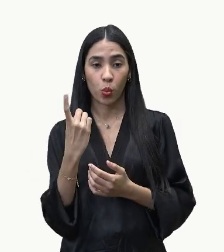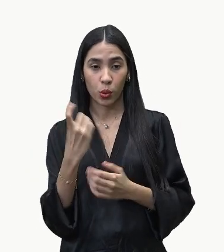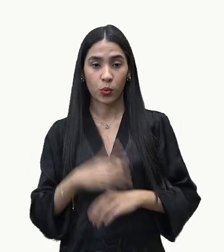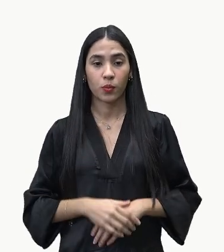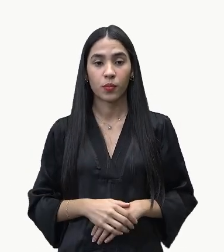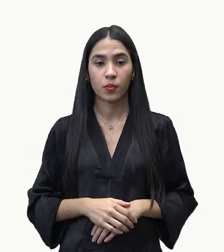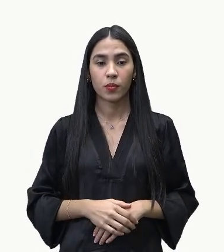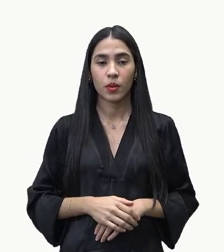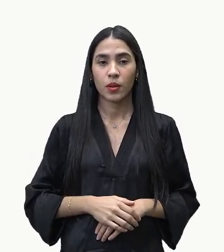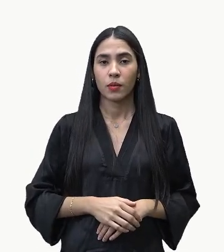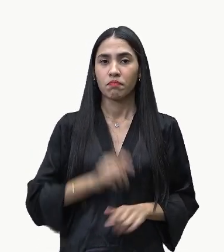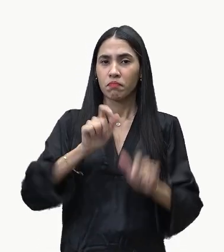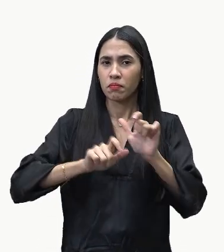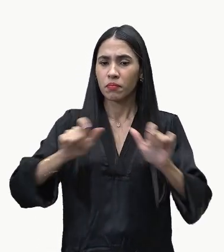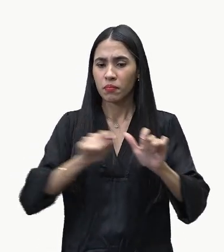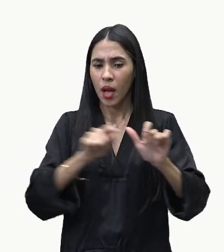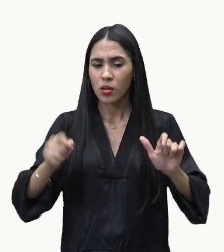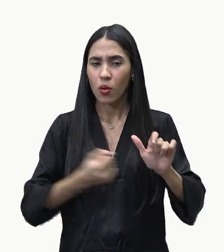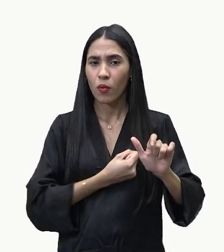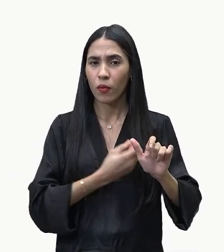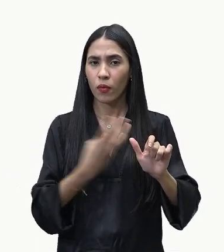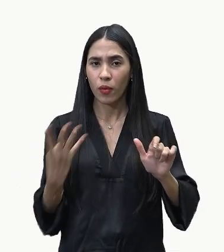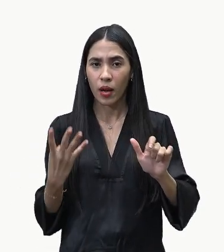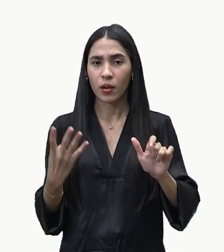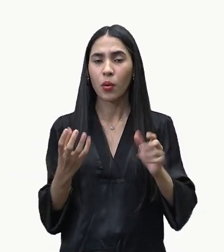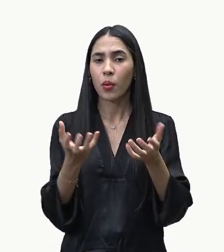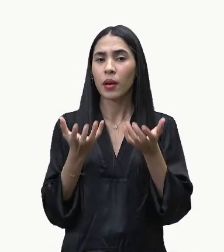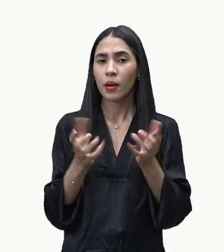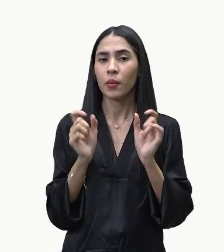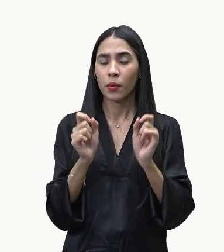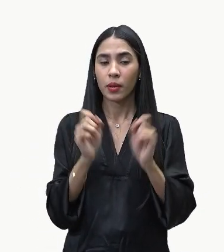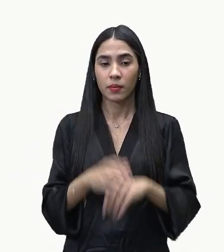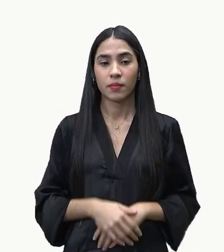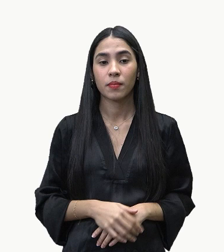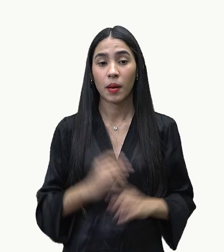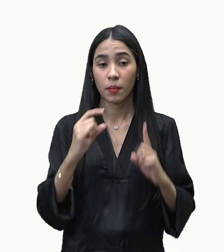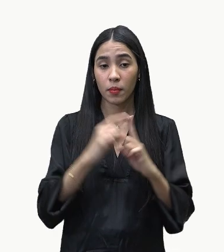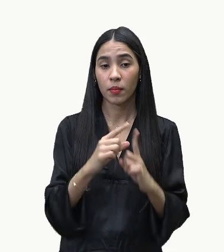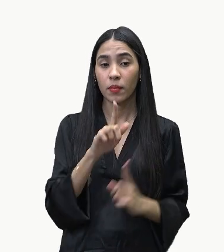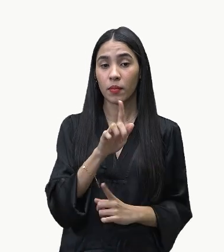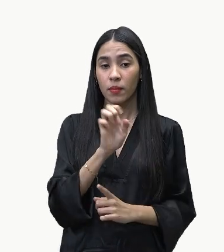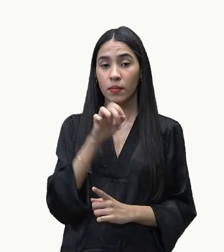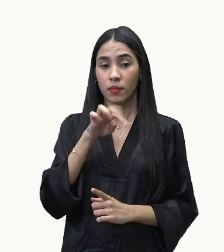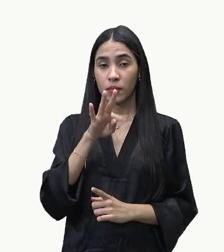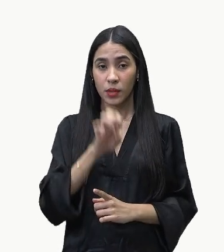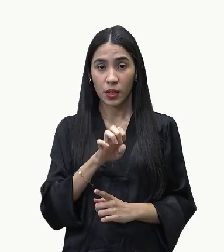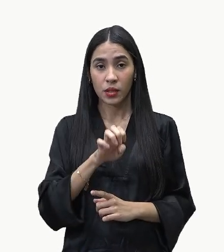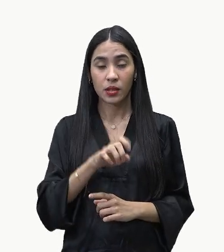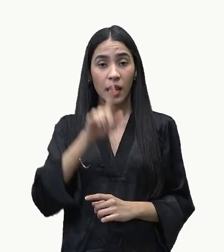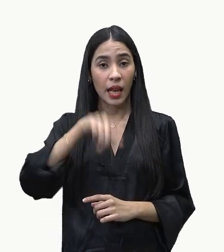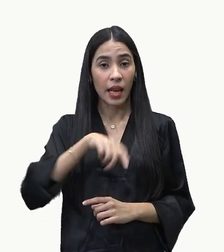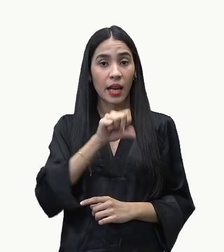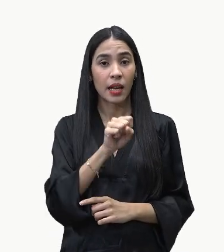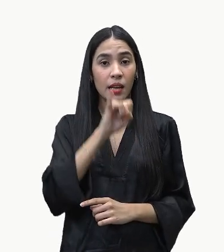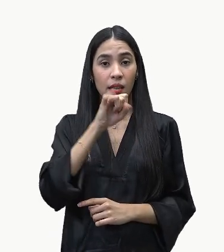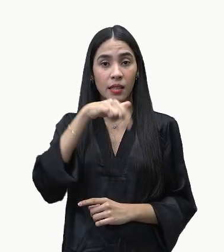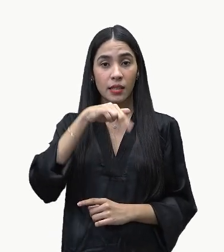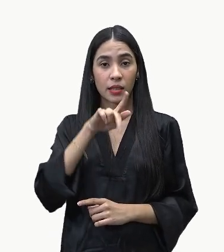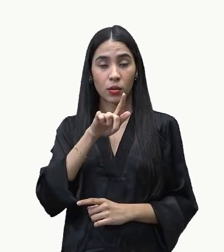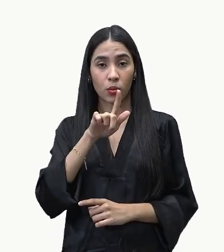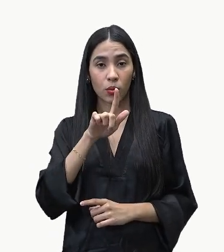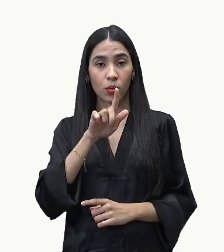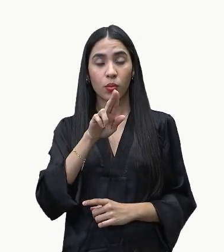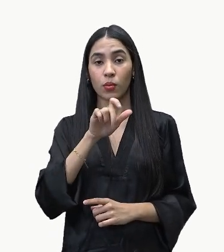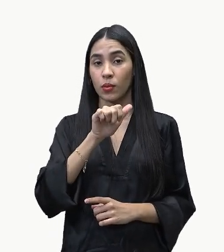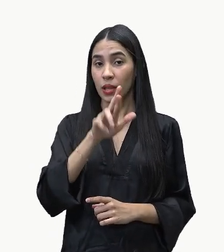gente, o que querem? Ora, a palavra gente é singular, porém, nesse contexto aqui, ela